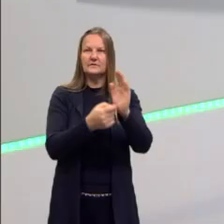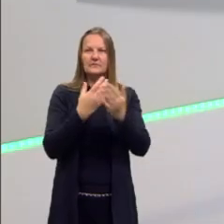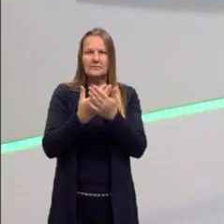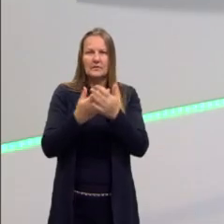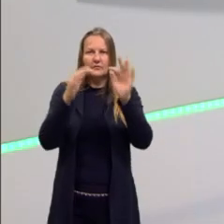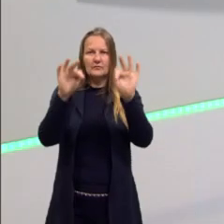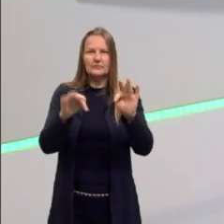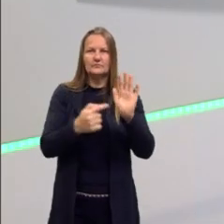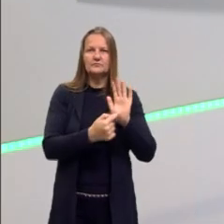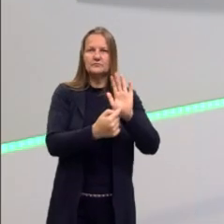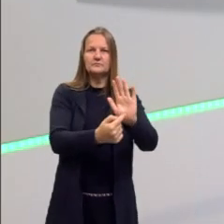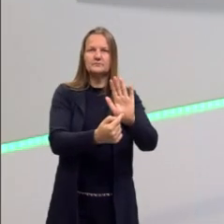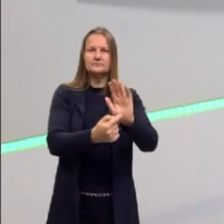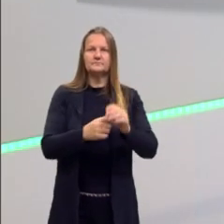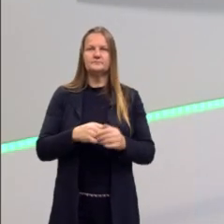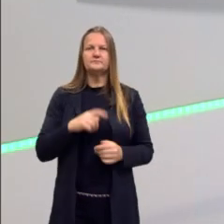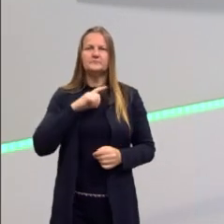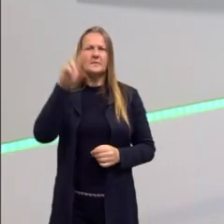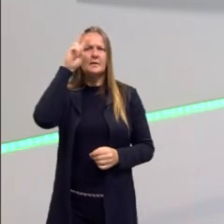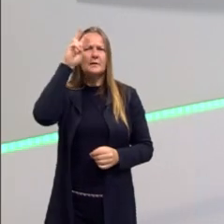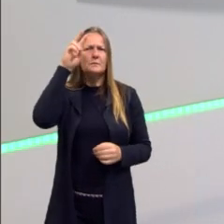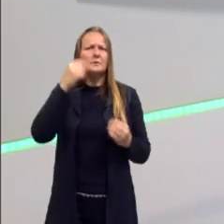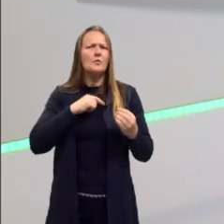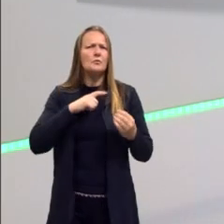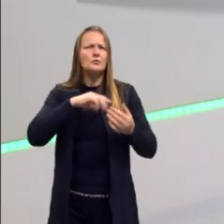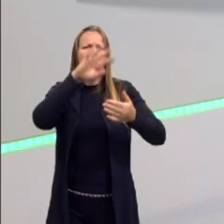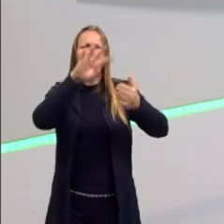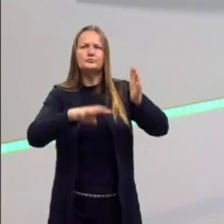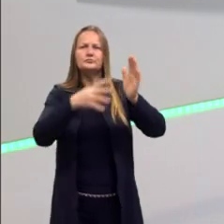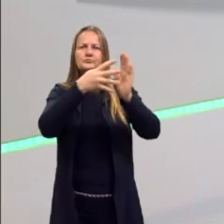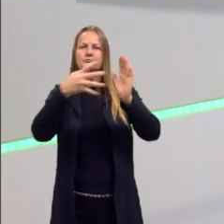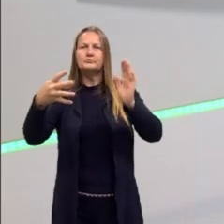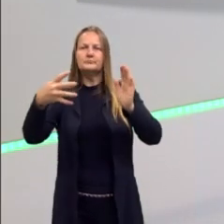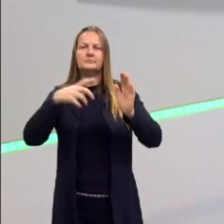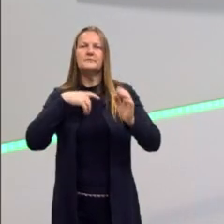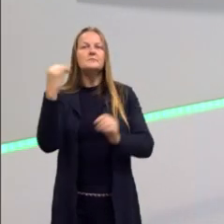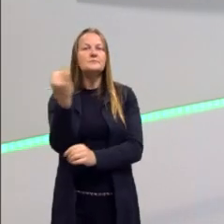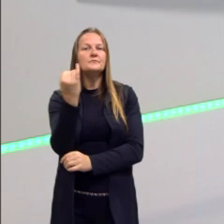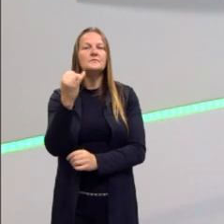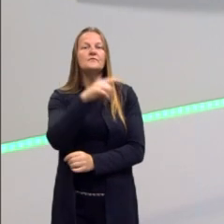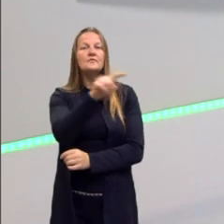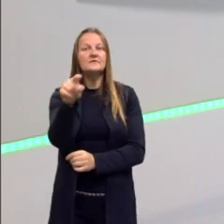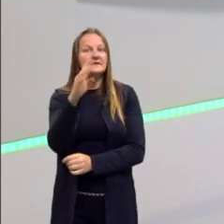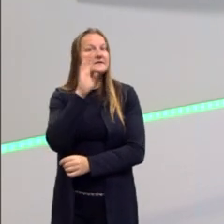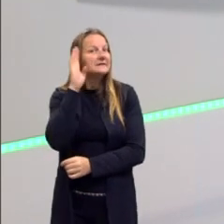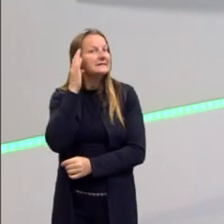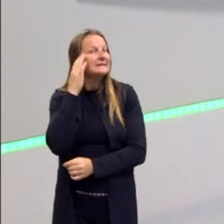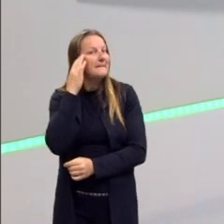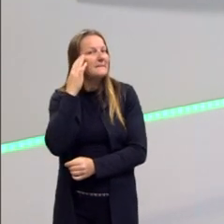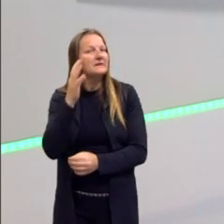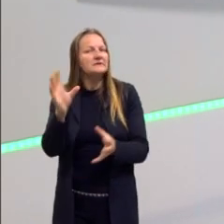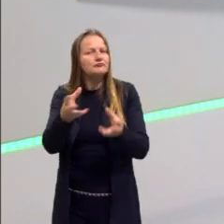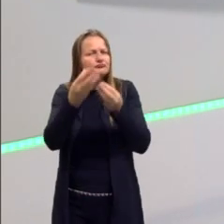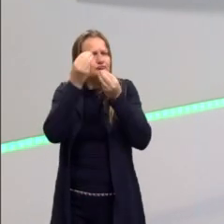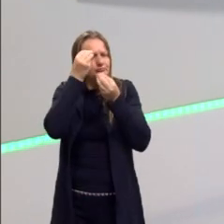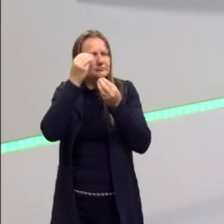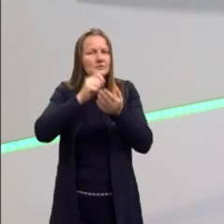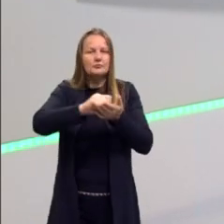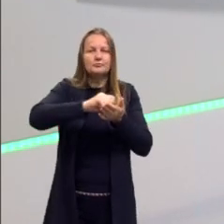aula como o resumo para gente lembrar Tá mas essa tabela é muito importante que vocês tenham ela em mãos façam